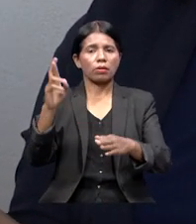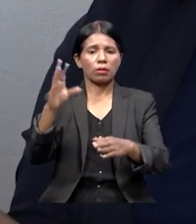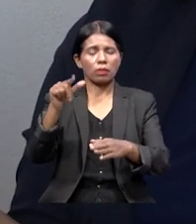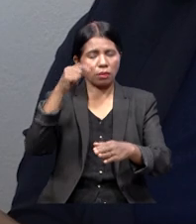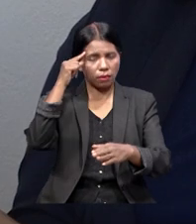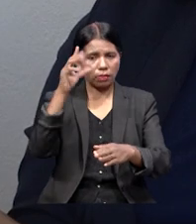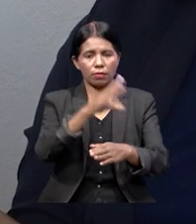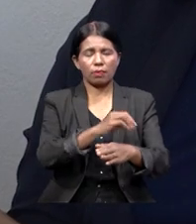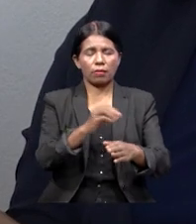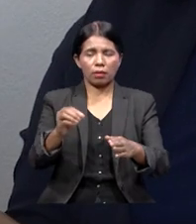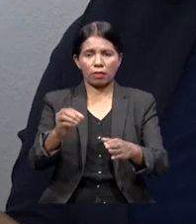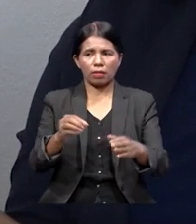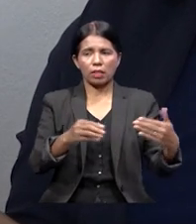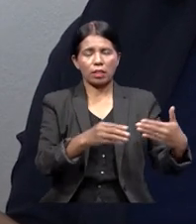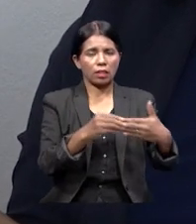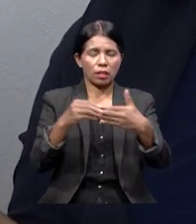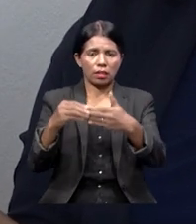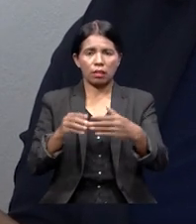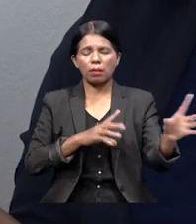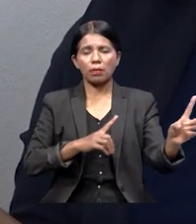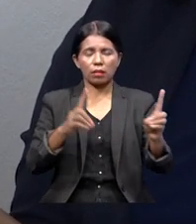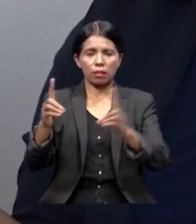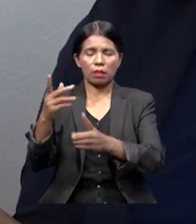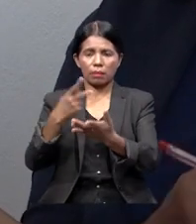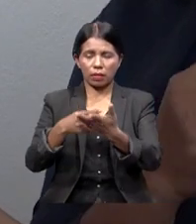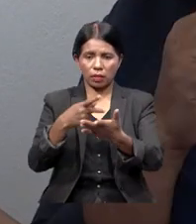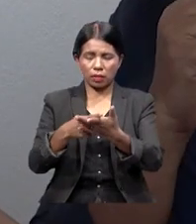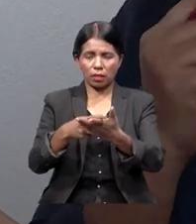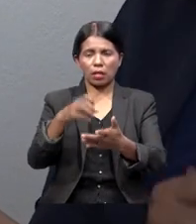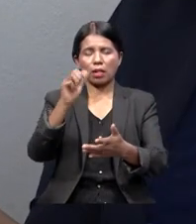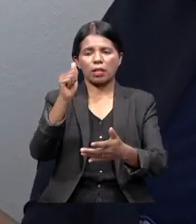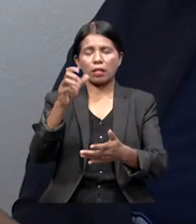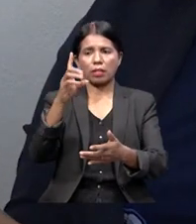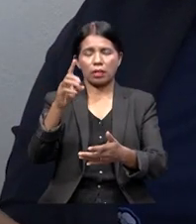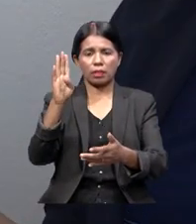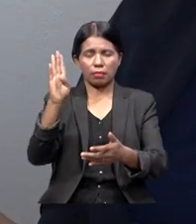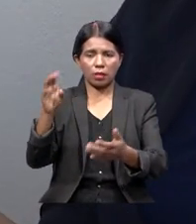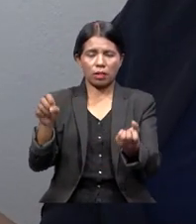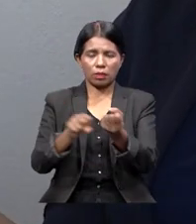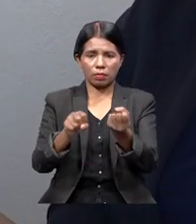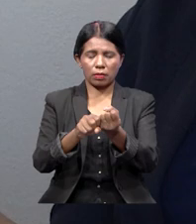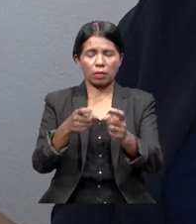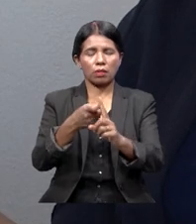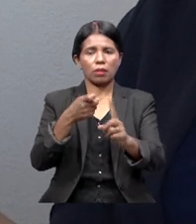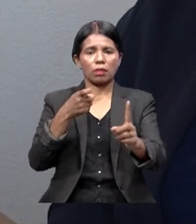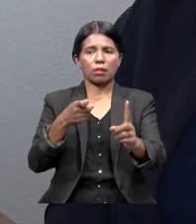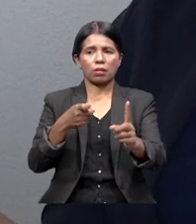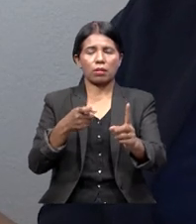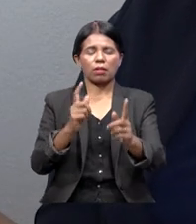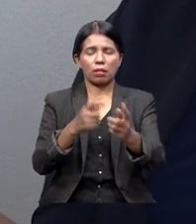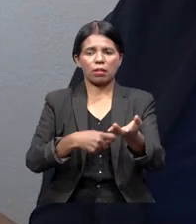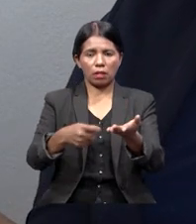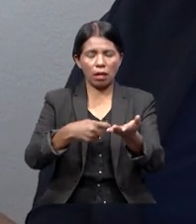governo, mas lidera implementação do projeto, EDB suporta o psicótico